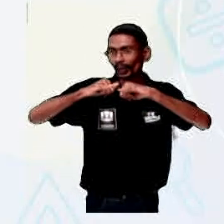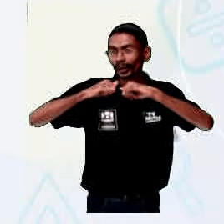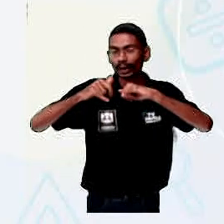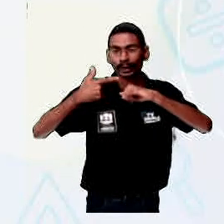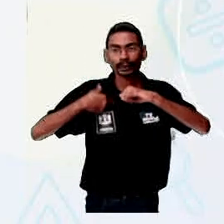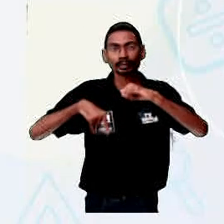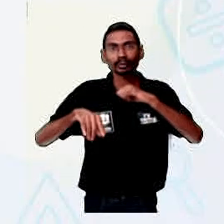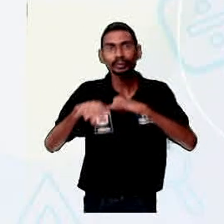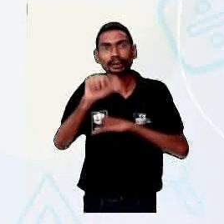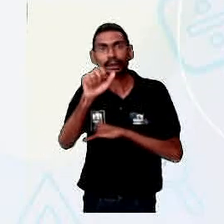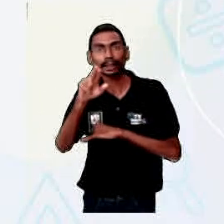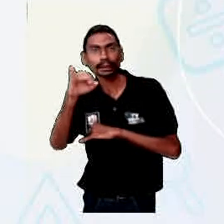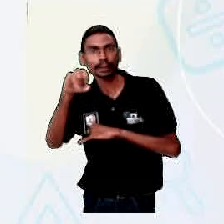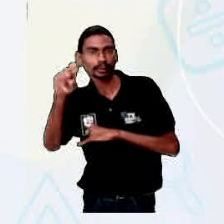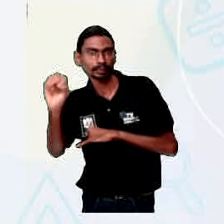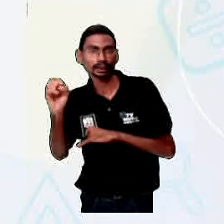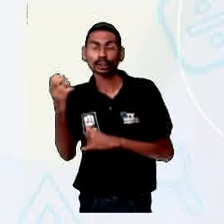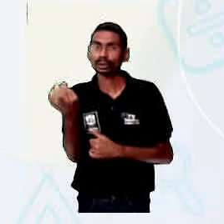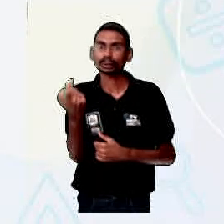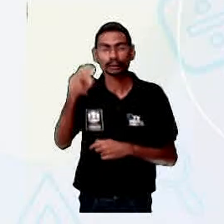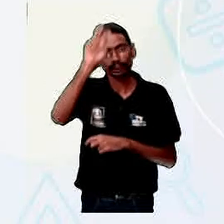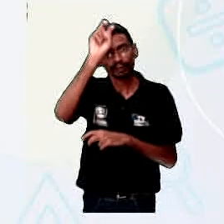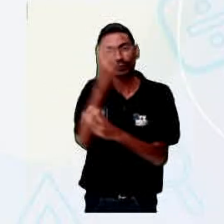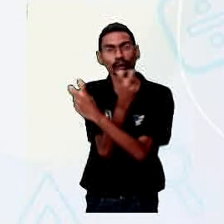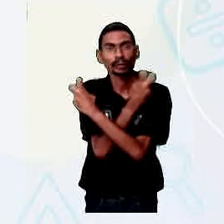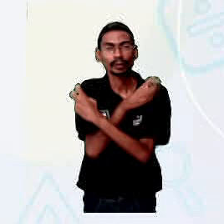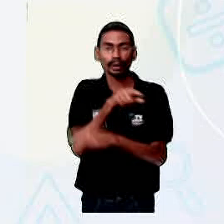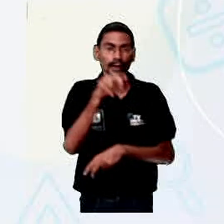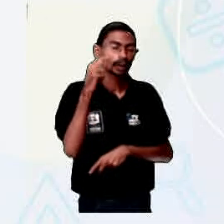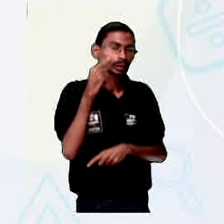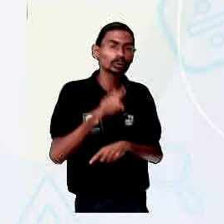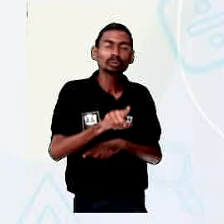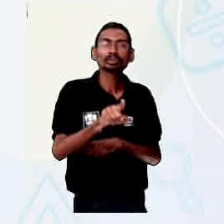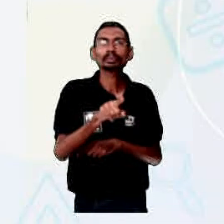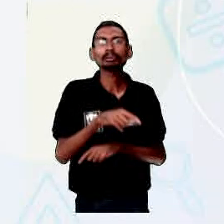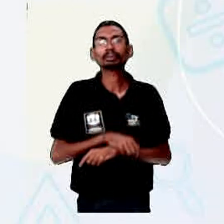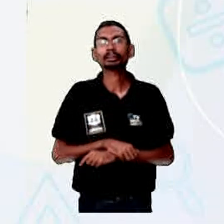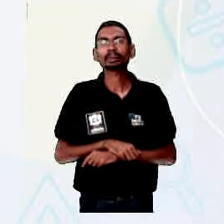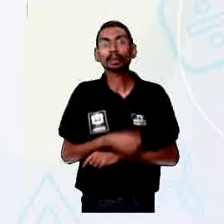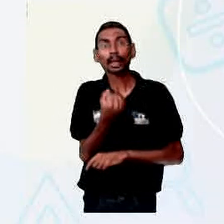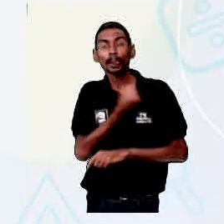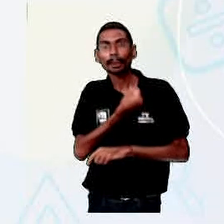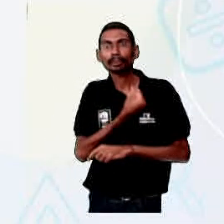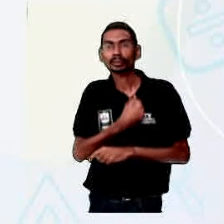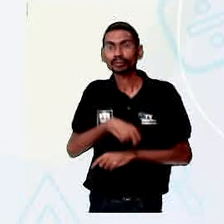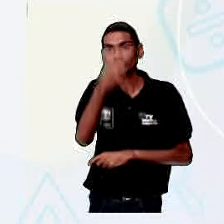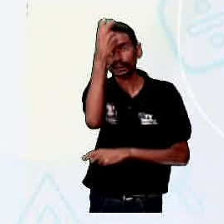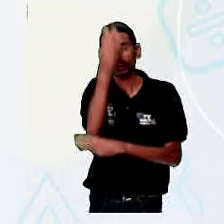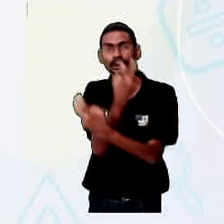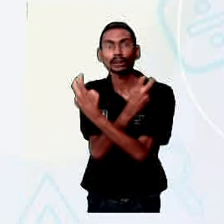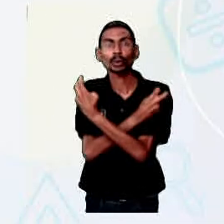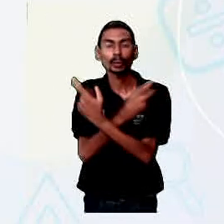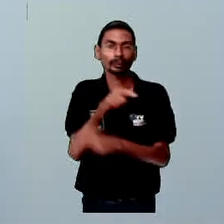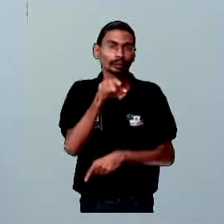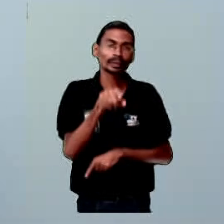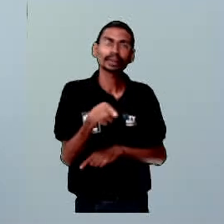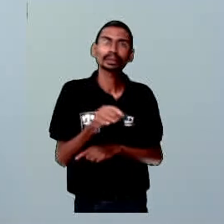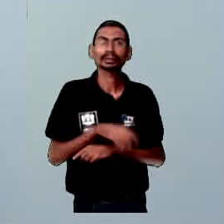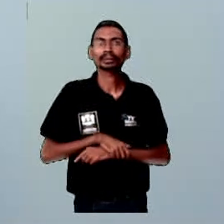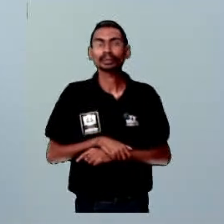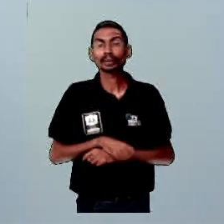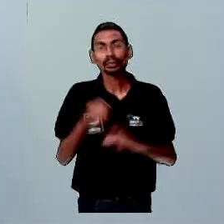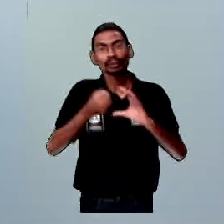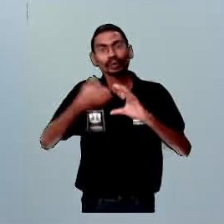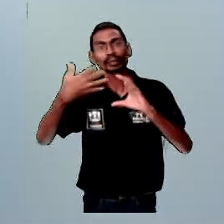Por isso, esse sistema também é chamado Sistema de Numeração Indo-Arábico. Vamos recordar quais são as principais características